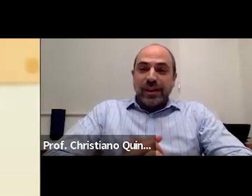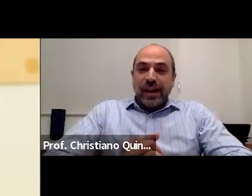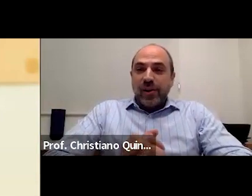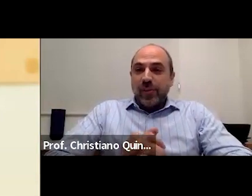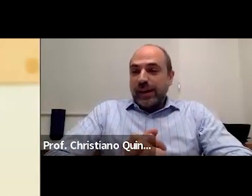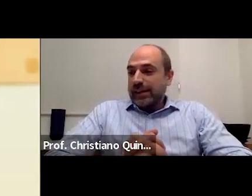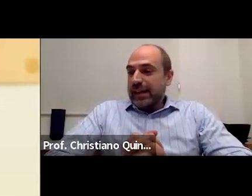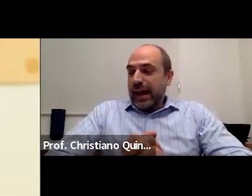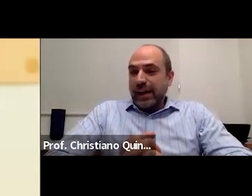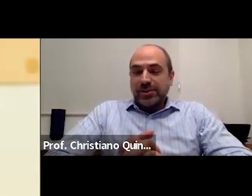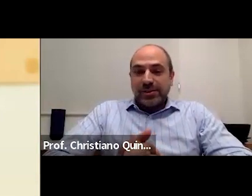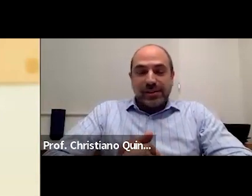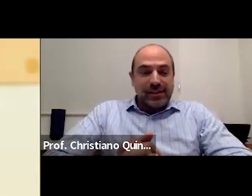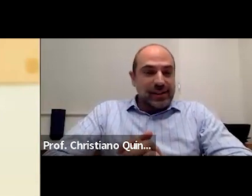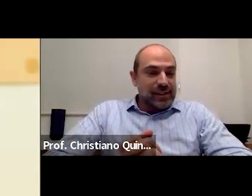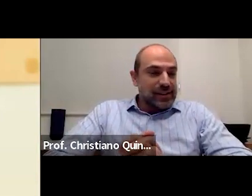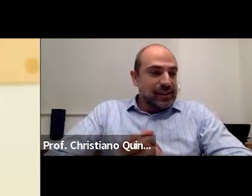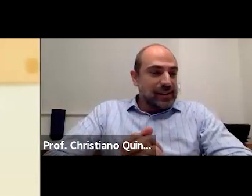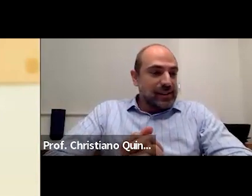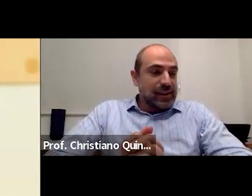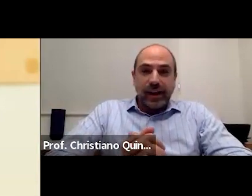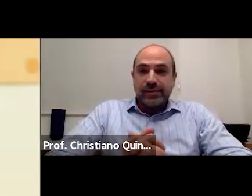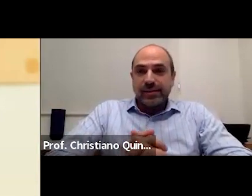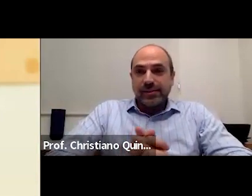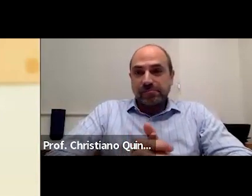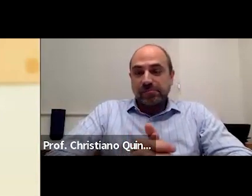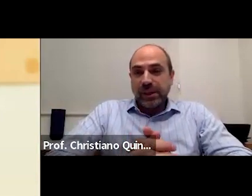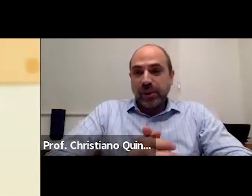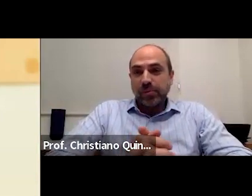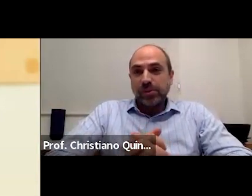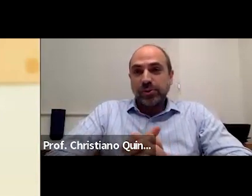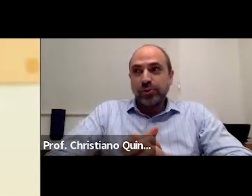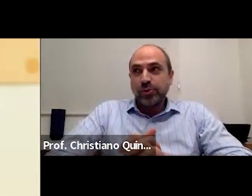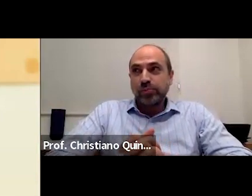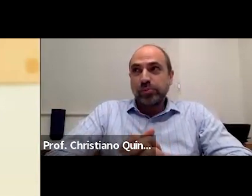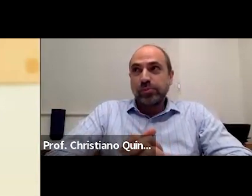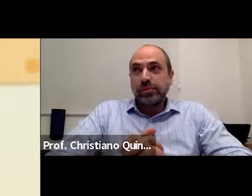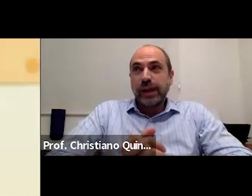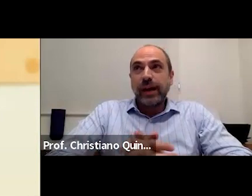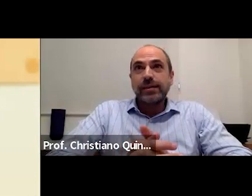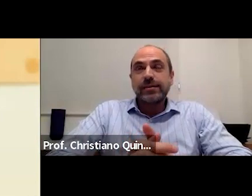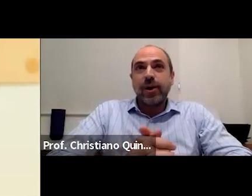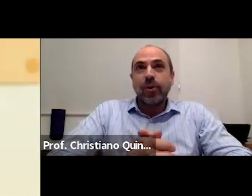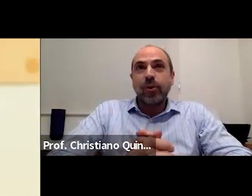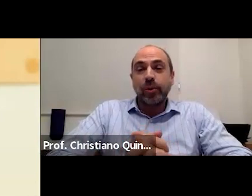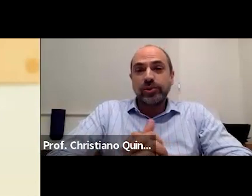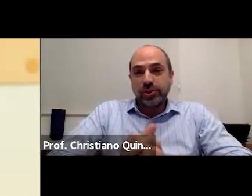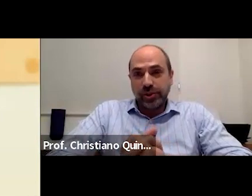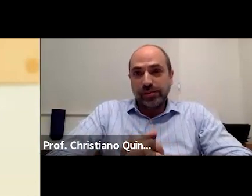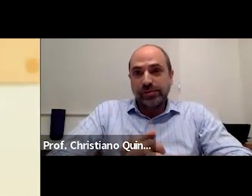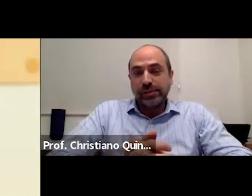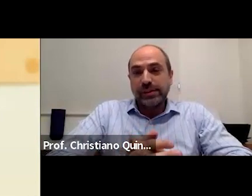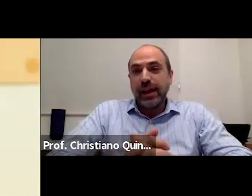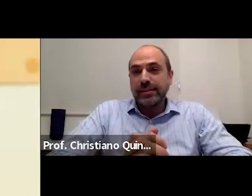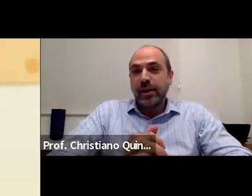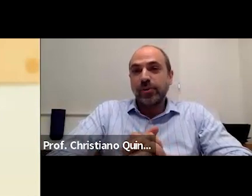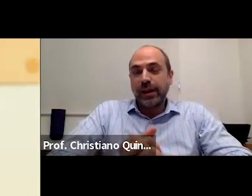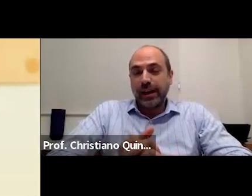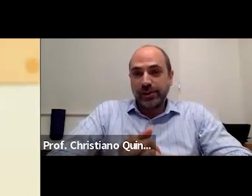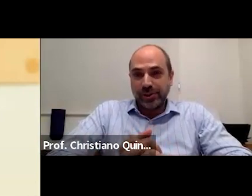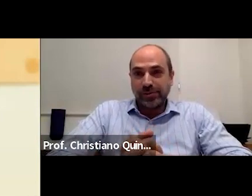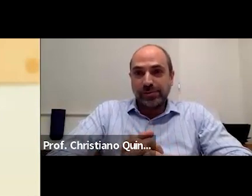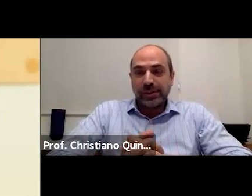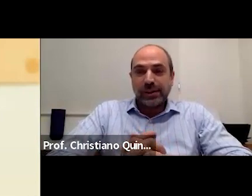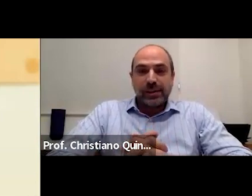precisa considerar uma realidade que é essa. Então, isso traz algo positivo e traz